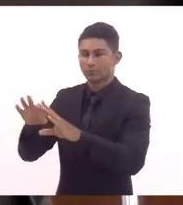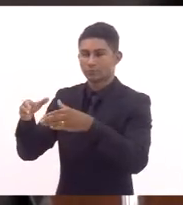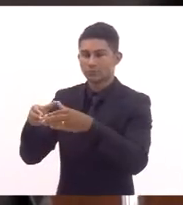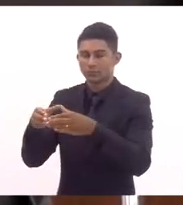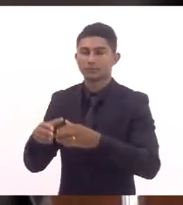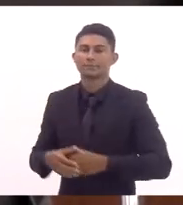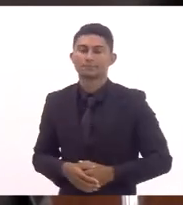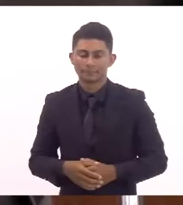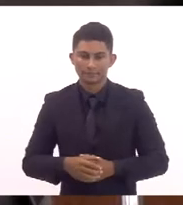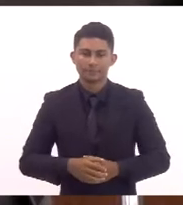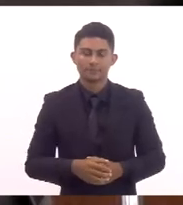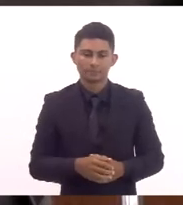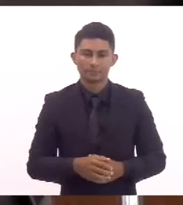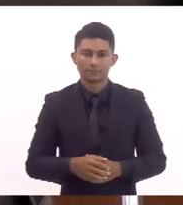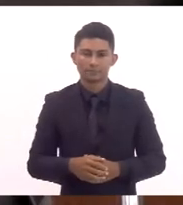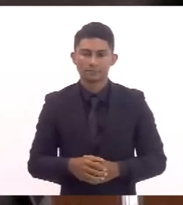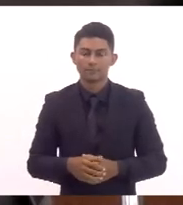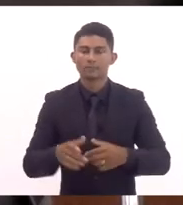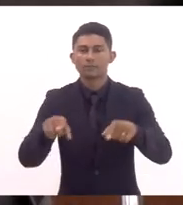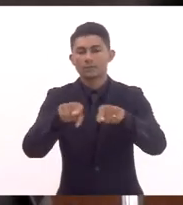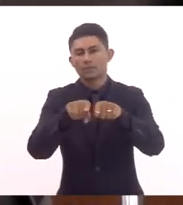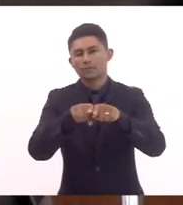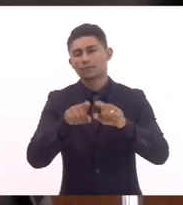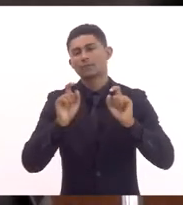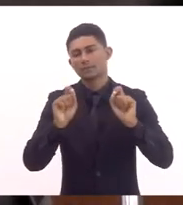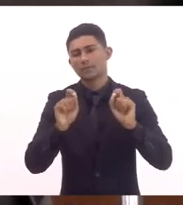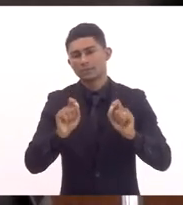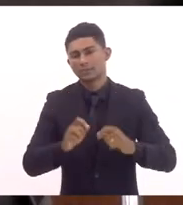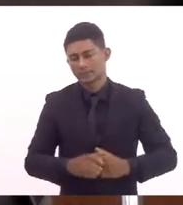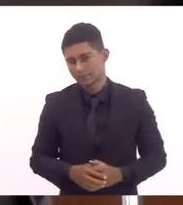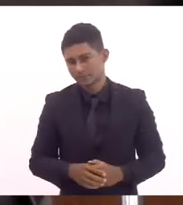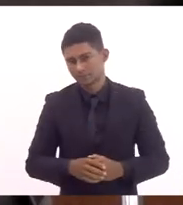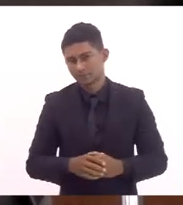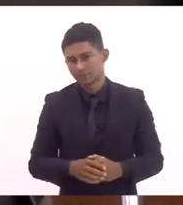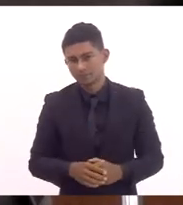e também que machuca queria falar